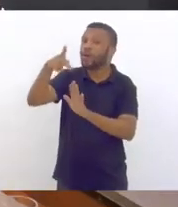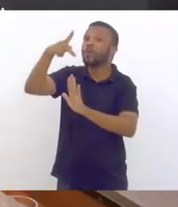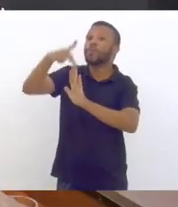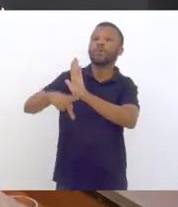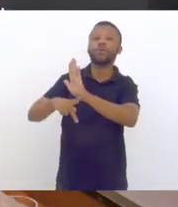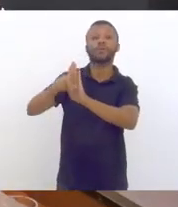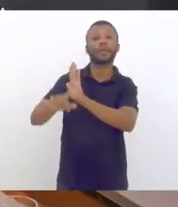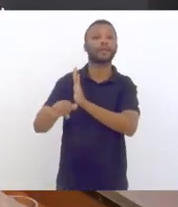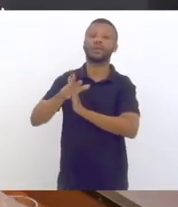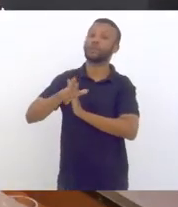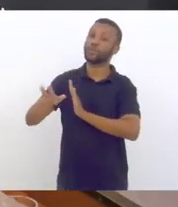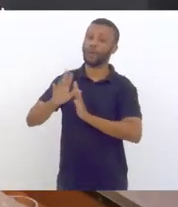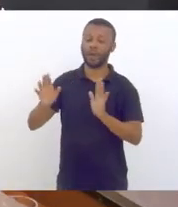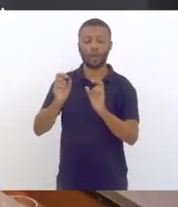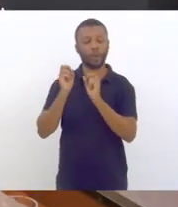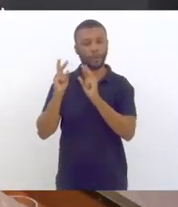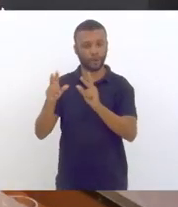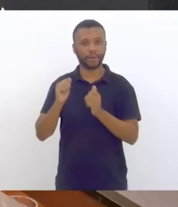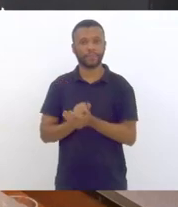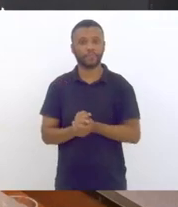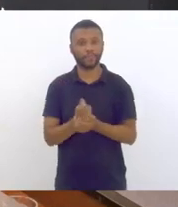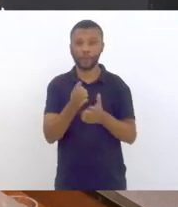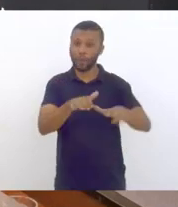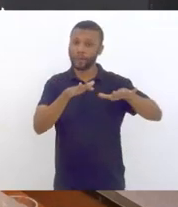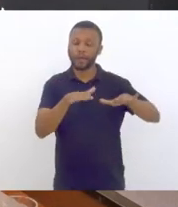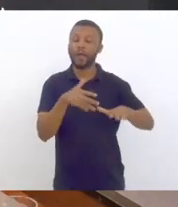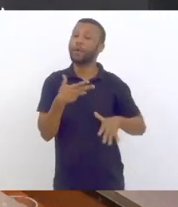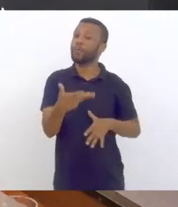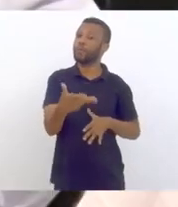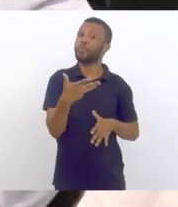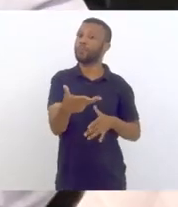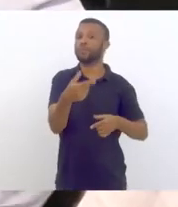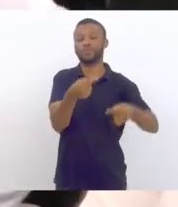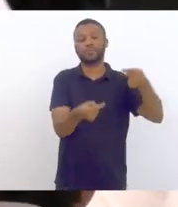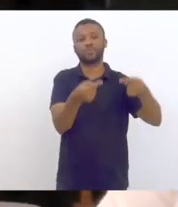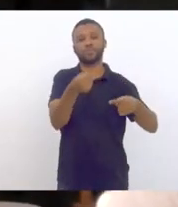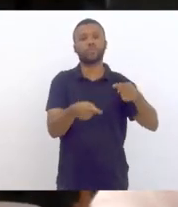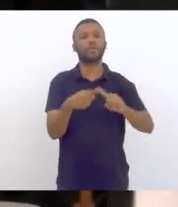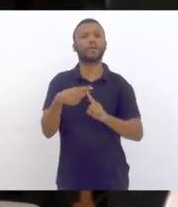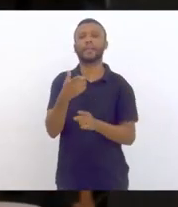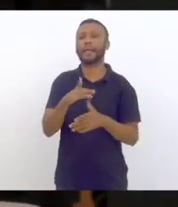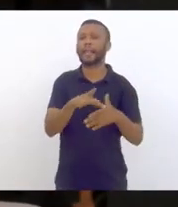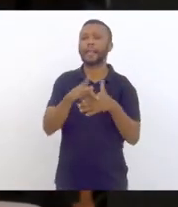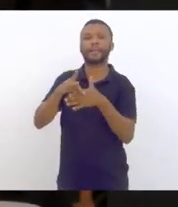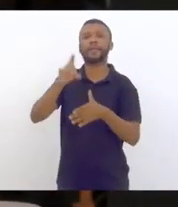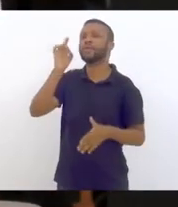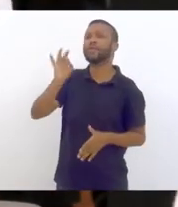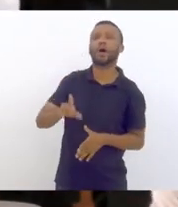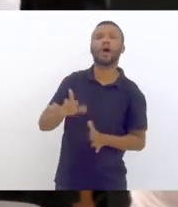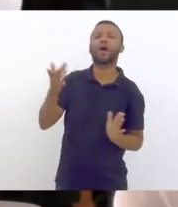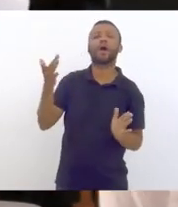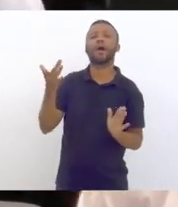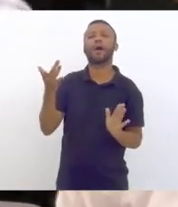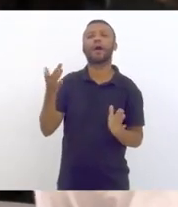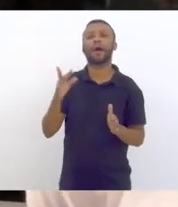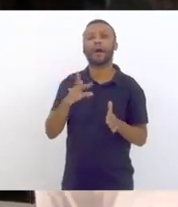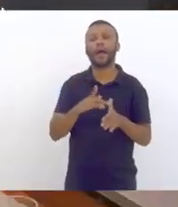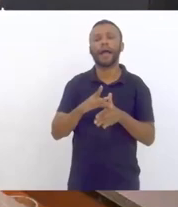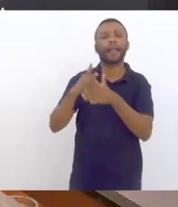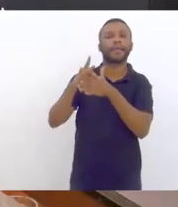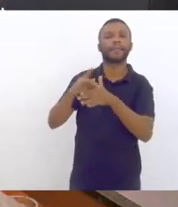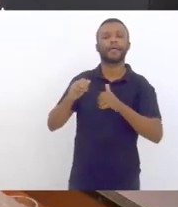exatamente isso O parlamento tá correndo inclusive porque ele é líder é um líder líder fresco